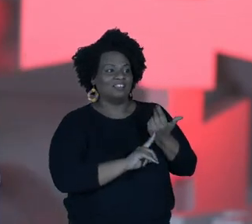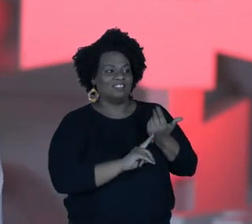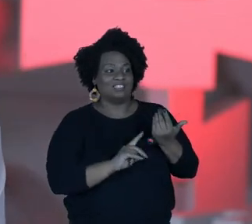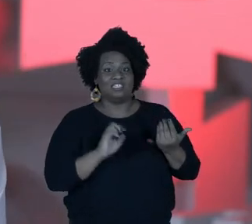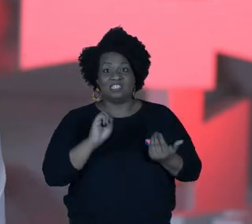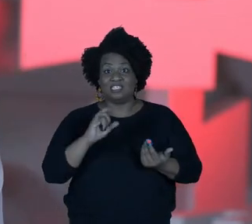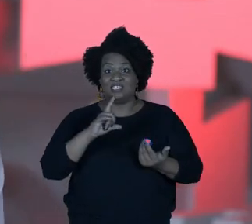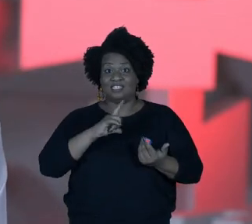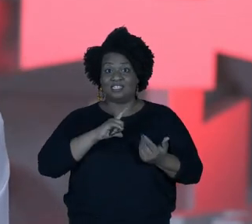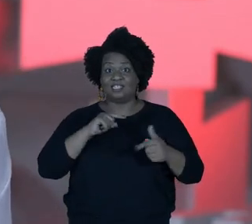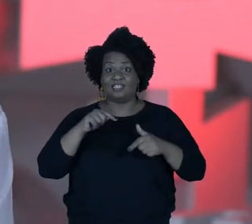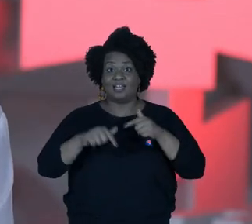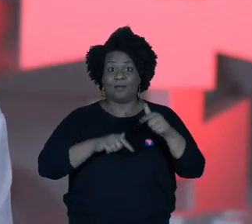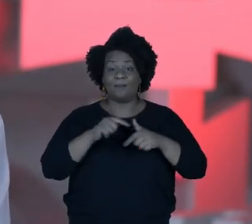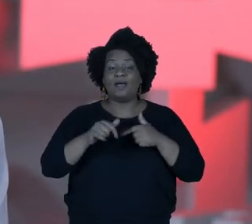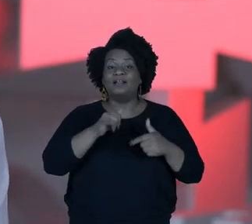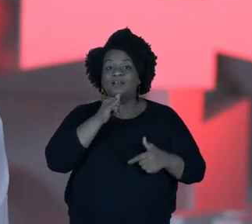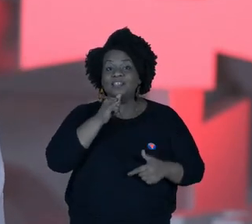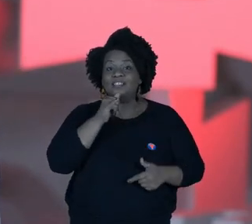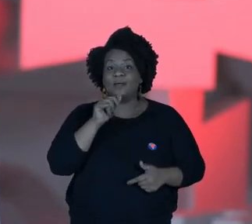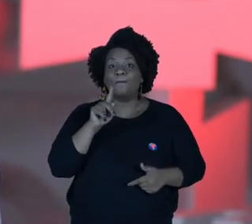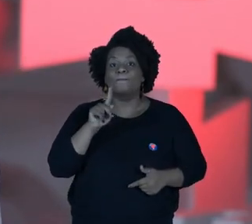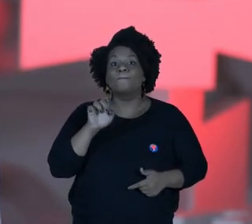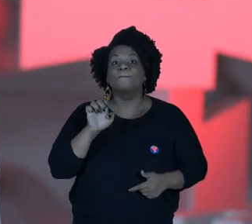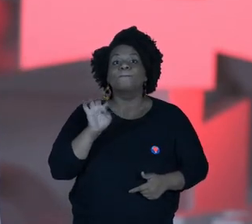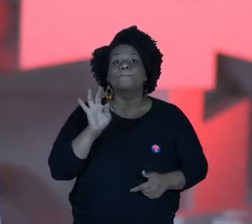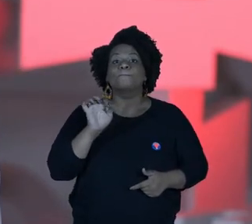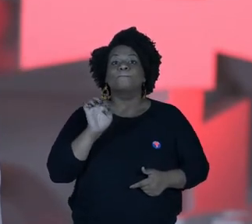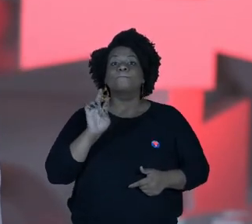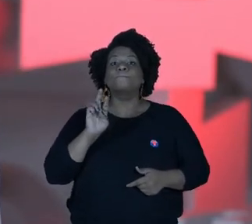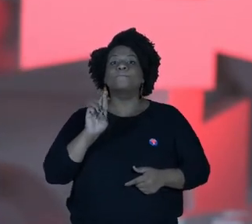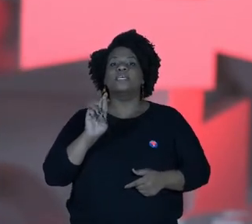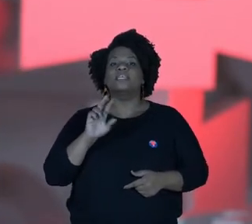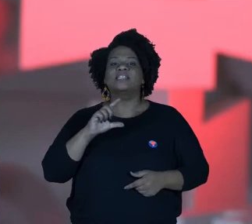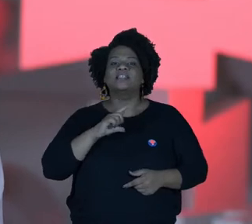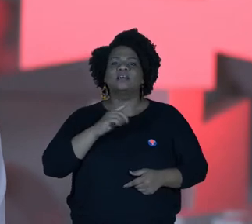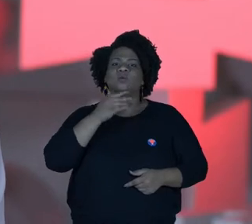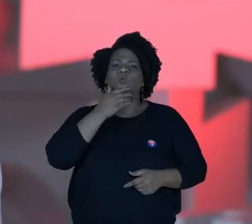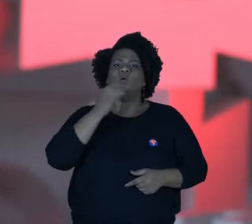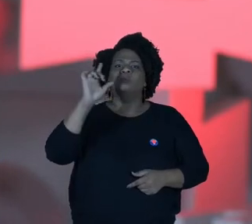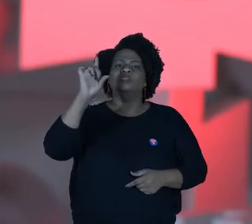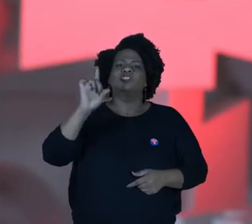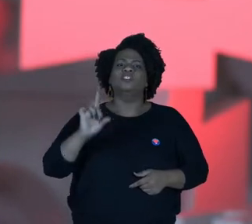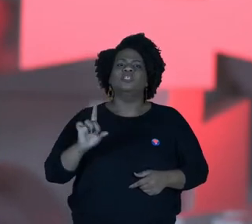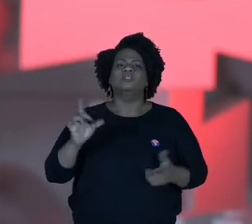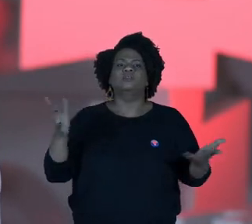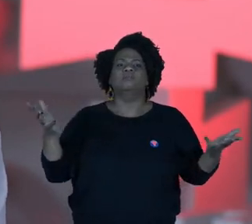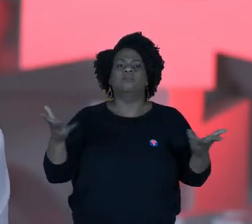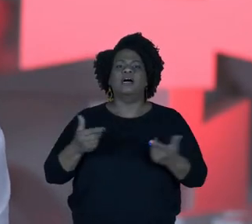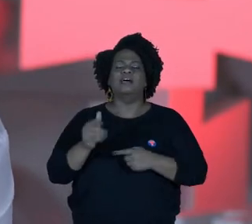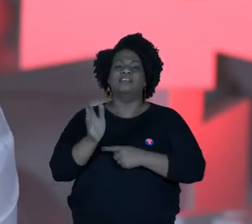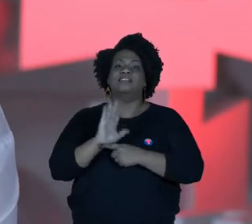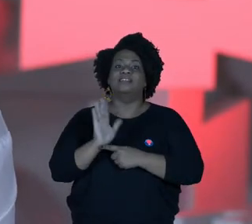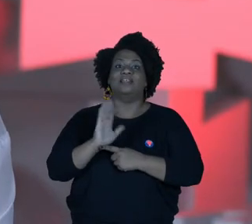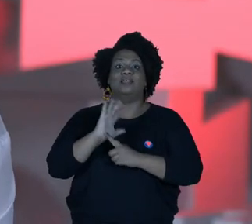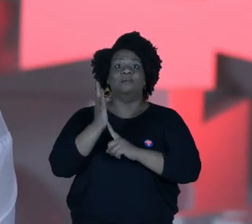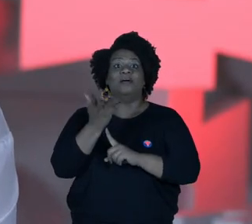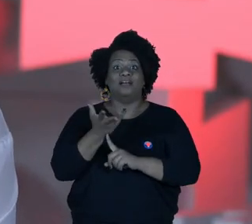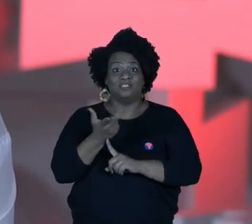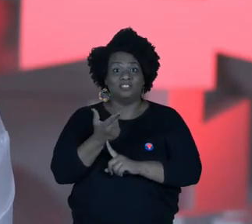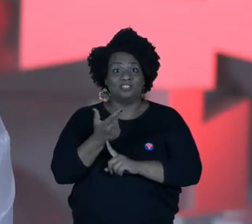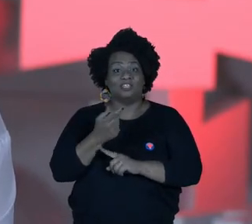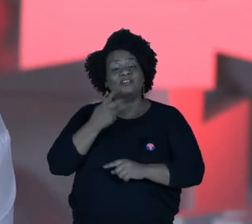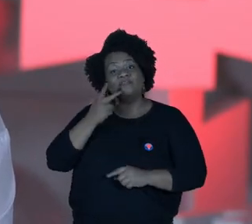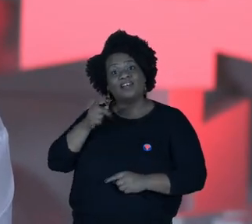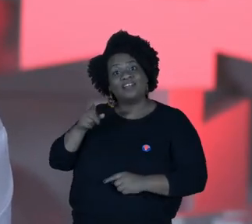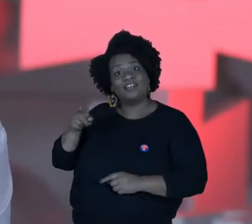exemplo, de Peter Greenaway, que é um diretor de cinema, artista plástico, a gente diz que ele